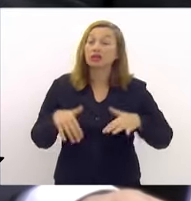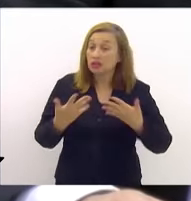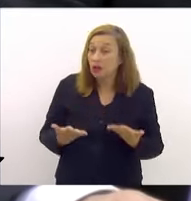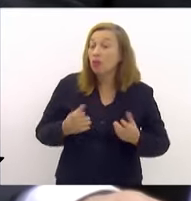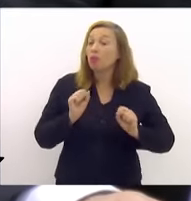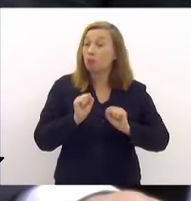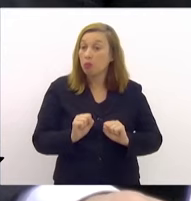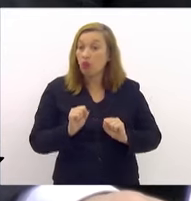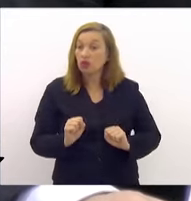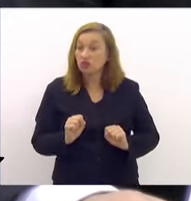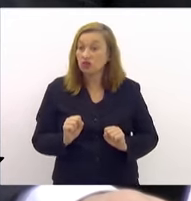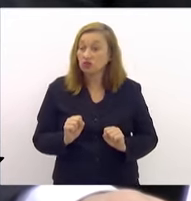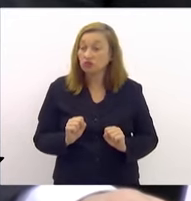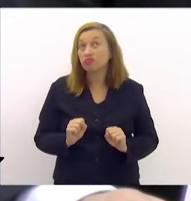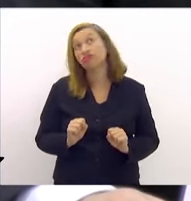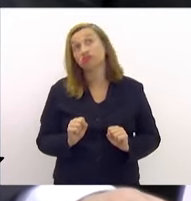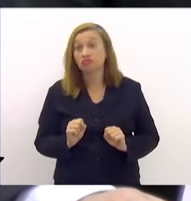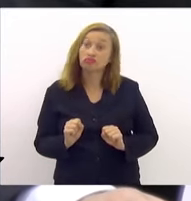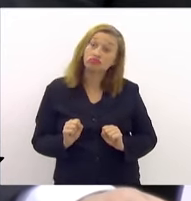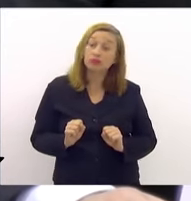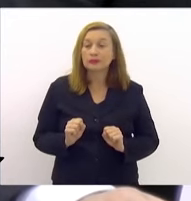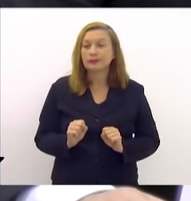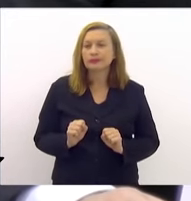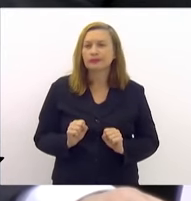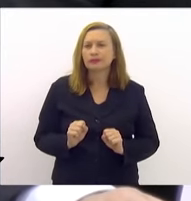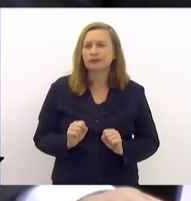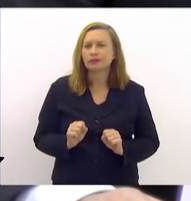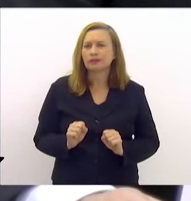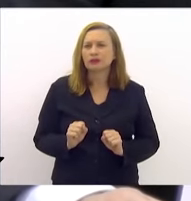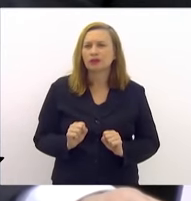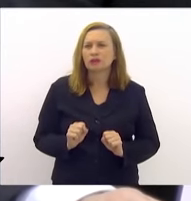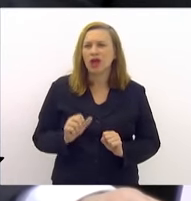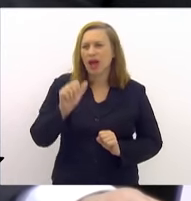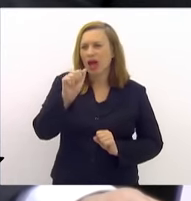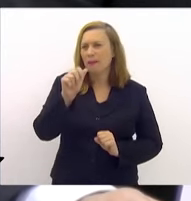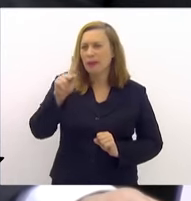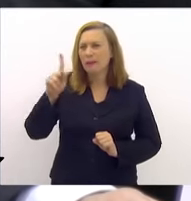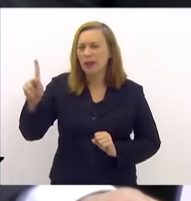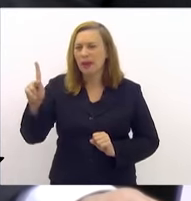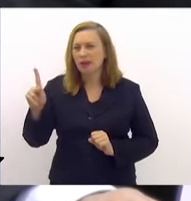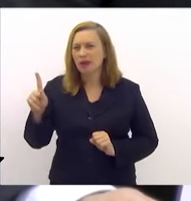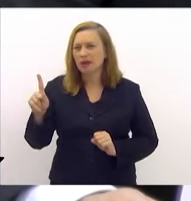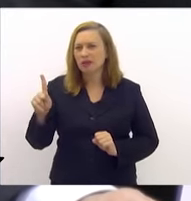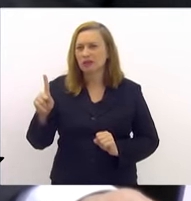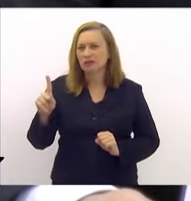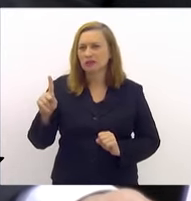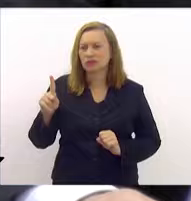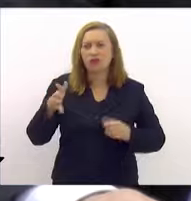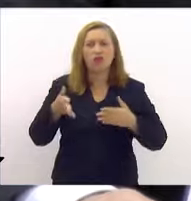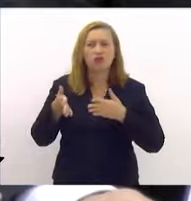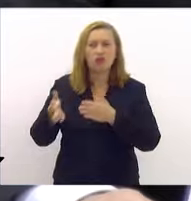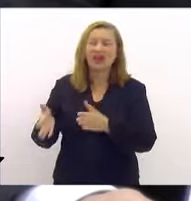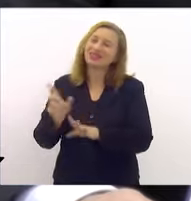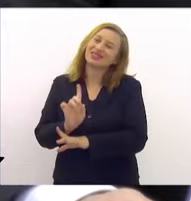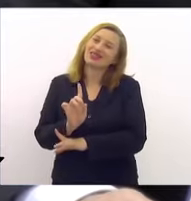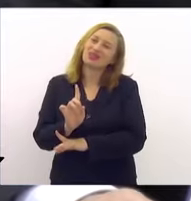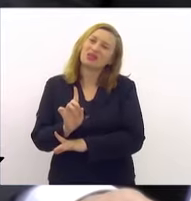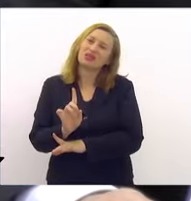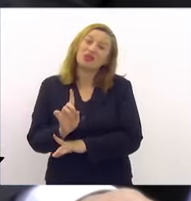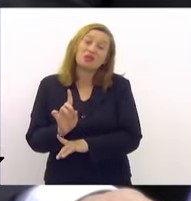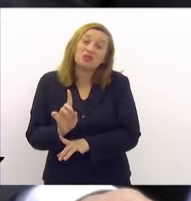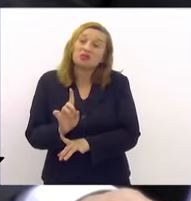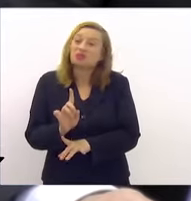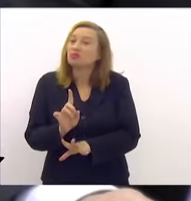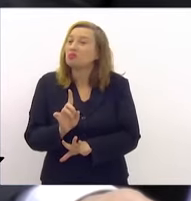pode, mas, talvez... Não seria os aplicativos? Está fazendo menção aos aplicativos. Mas aí você não tem